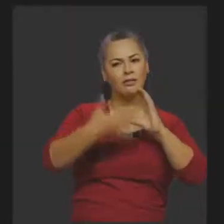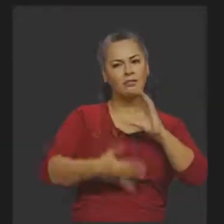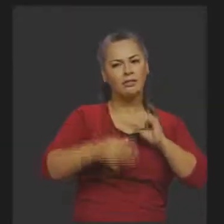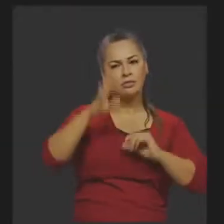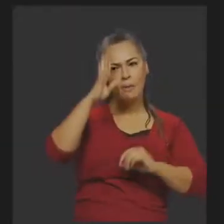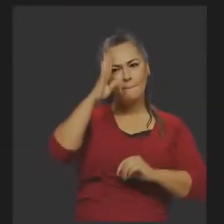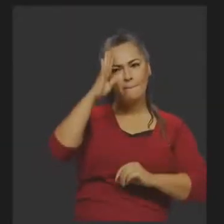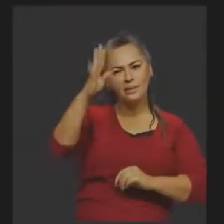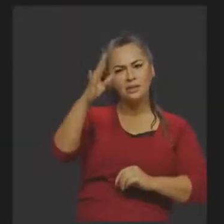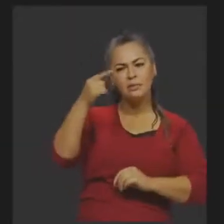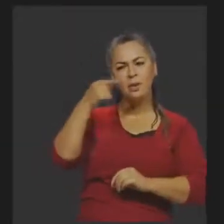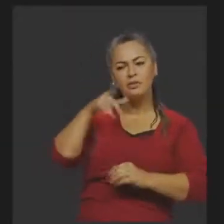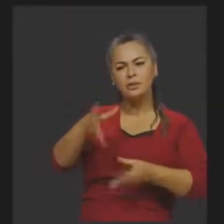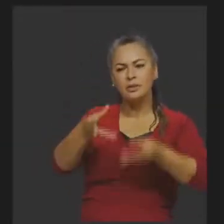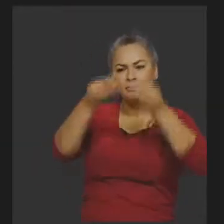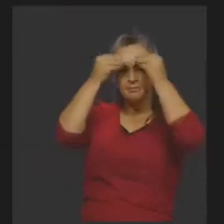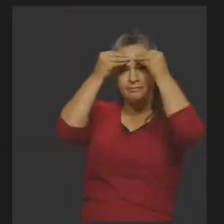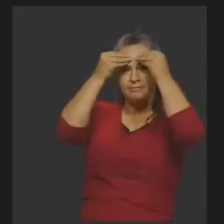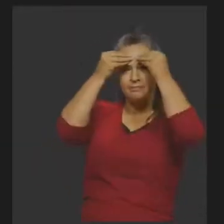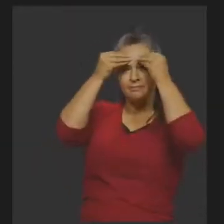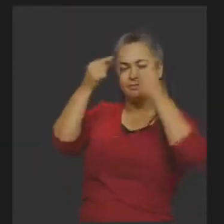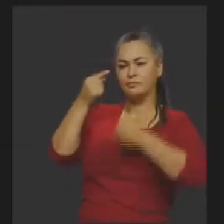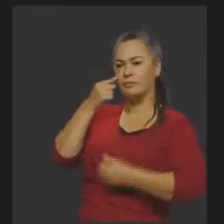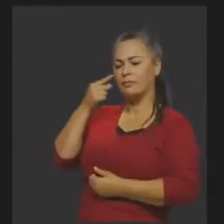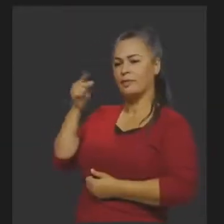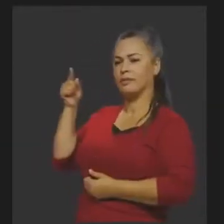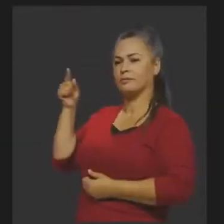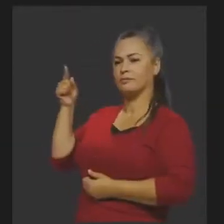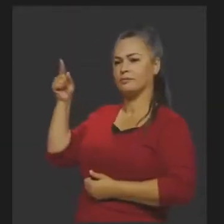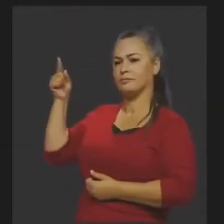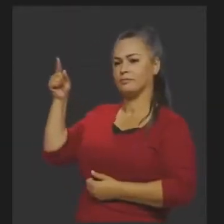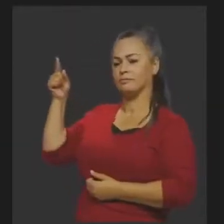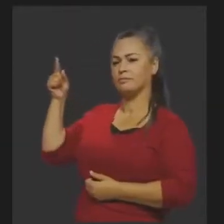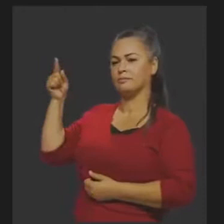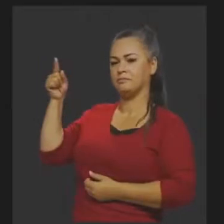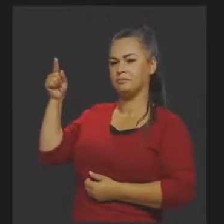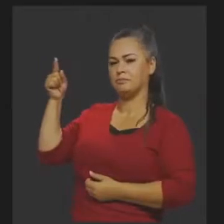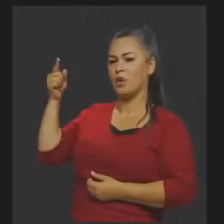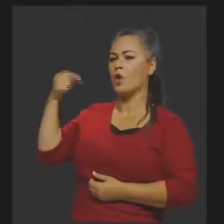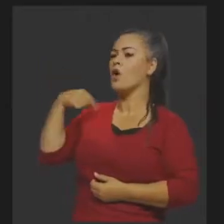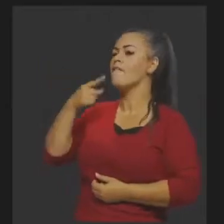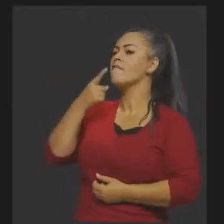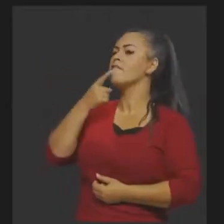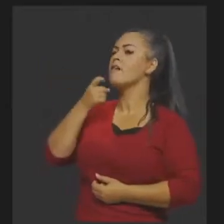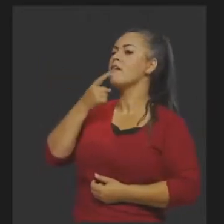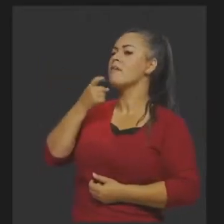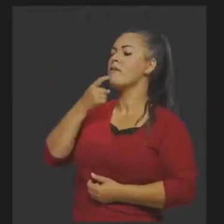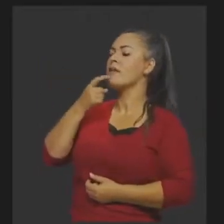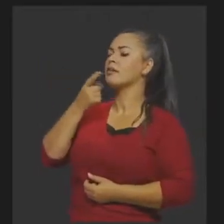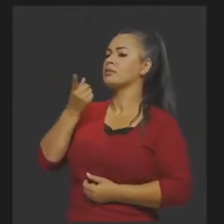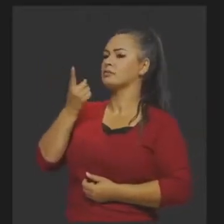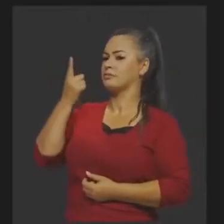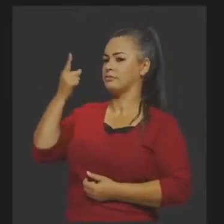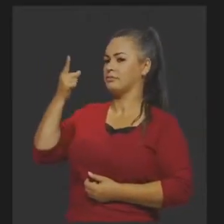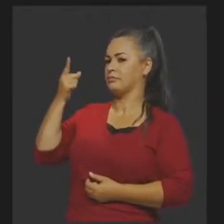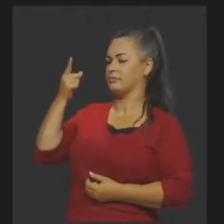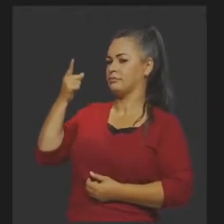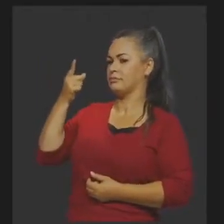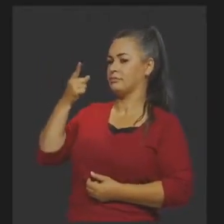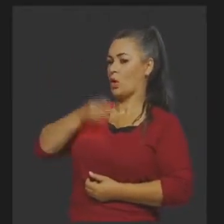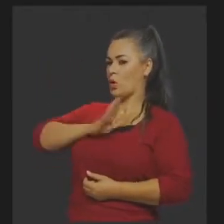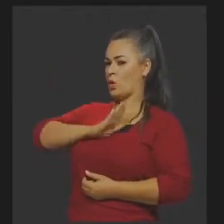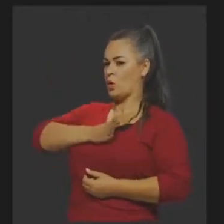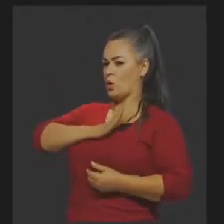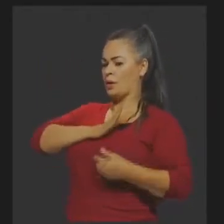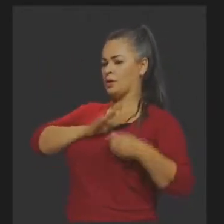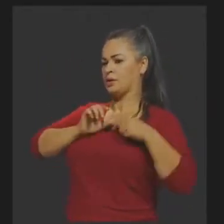você assimile essas ideias. Então, nós temos aqui, representado em vermelho, vem lá da artéria